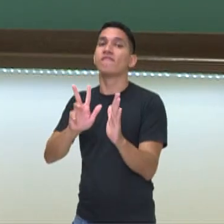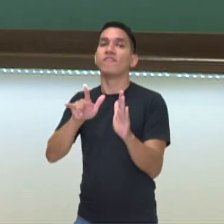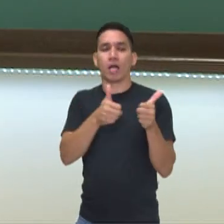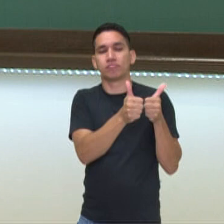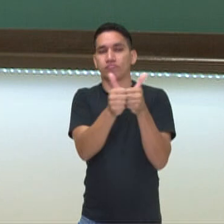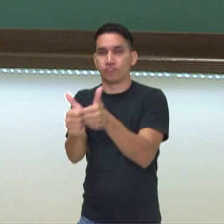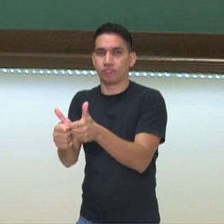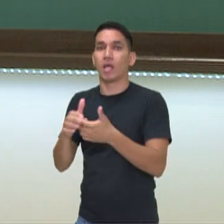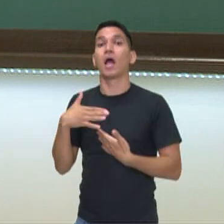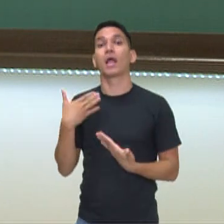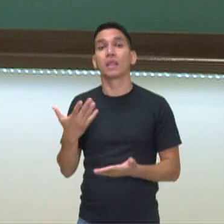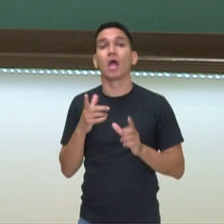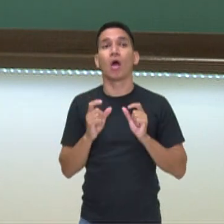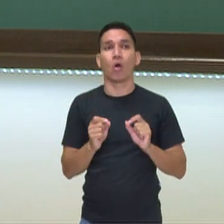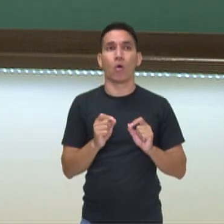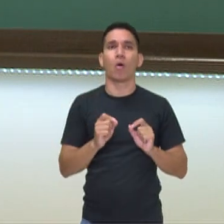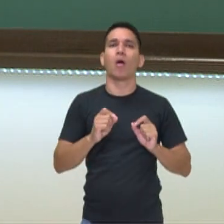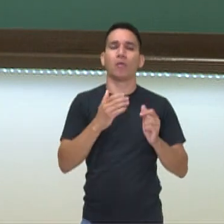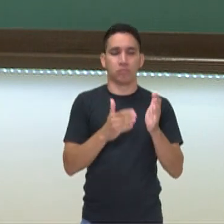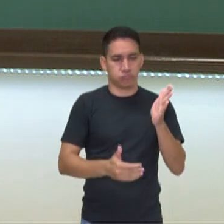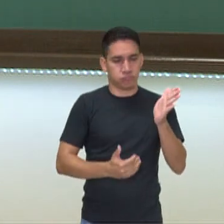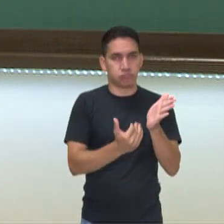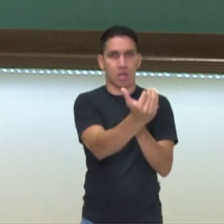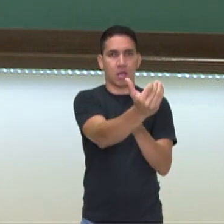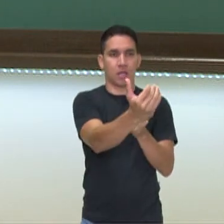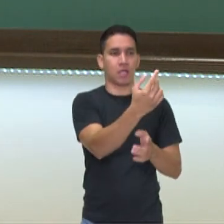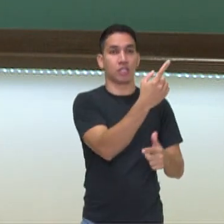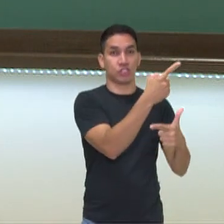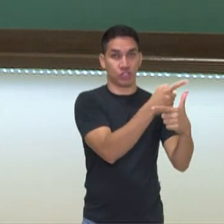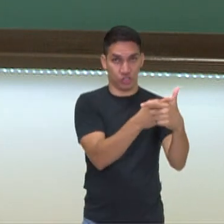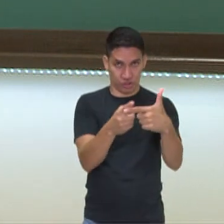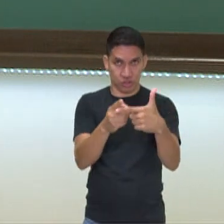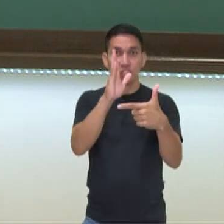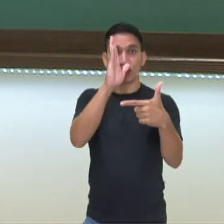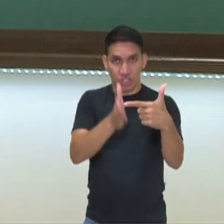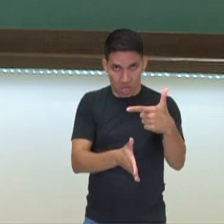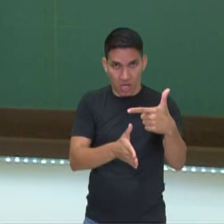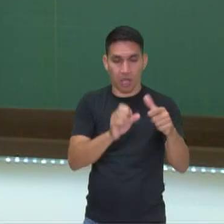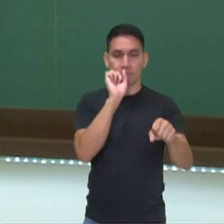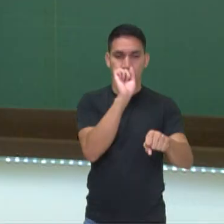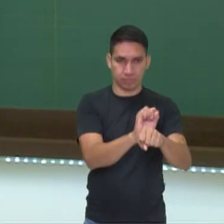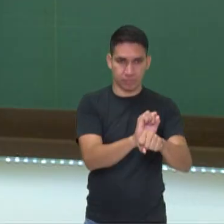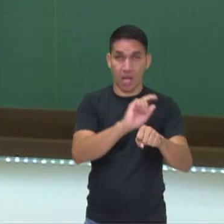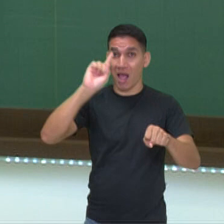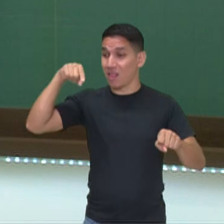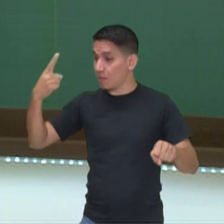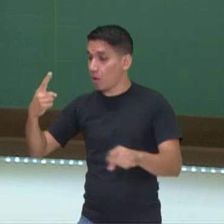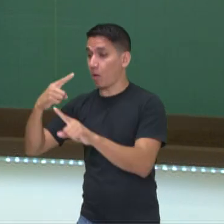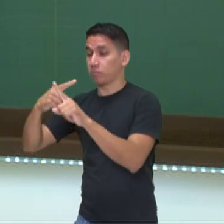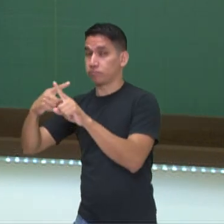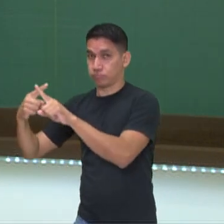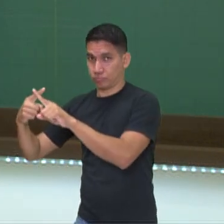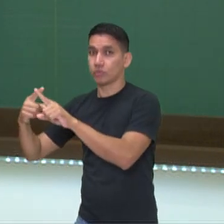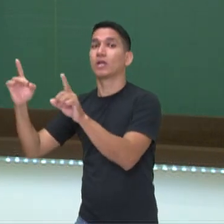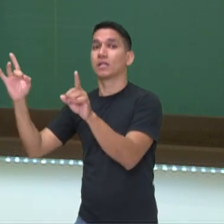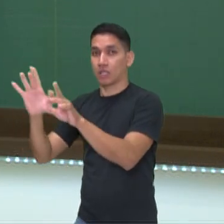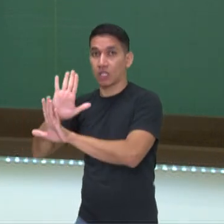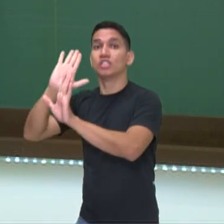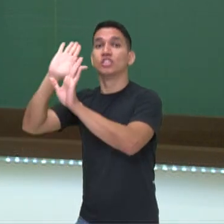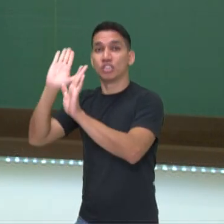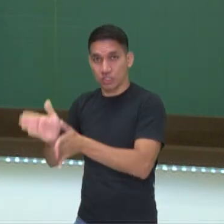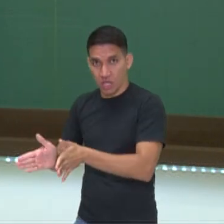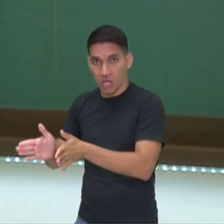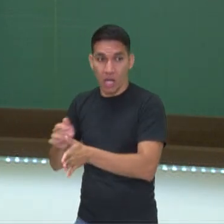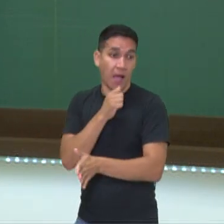obedecer. Então, aqui eu fiz primeiro a divisão, depois eu fiz uma multiplicação e eu não fiz